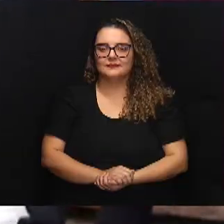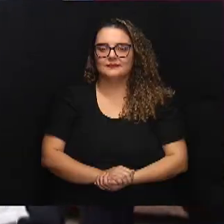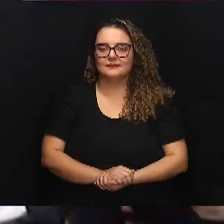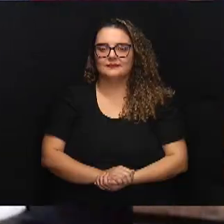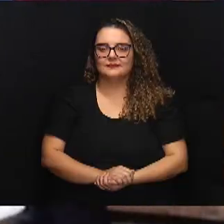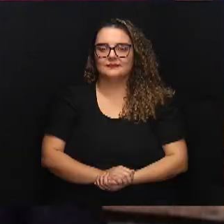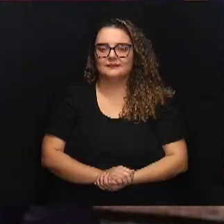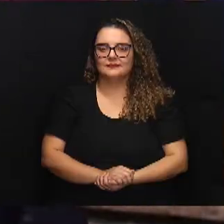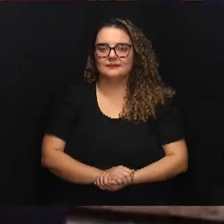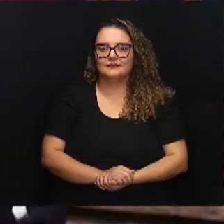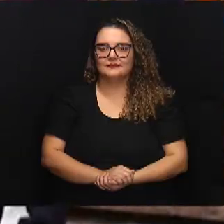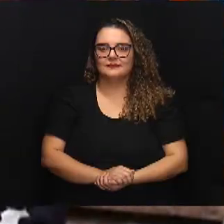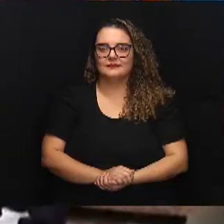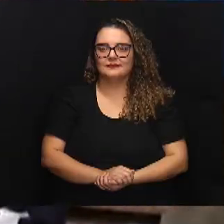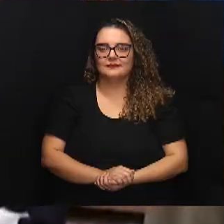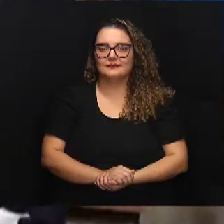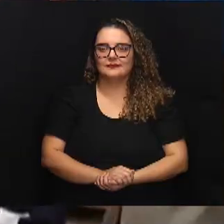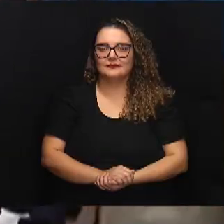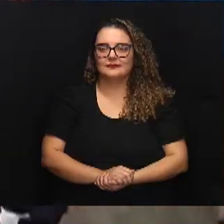Ah, é?